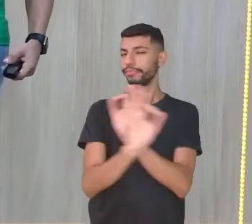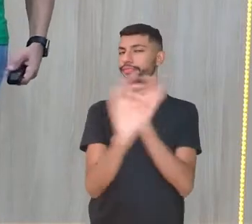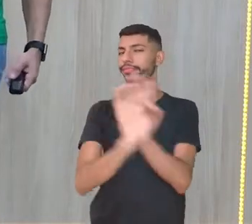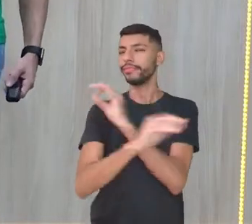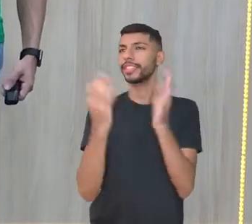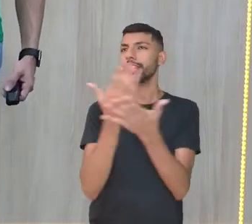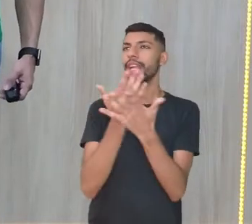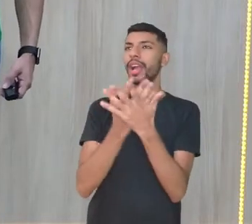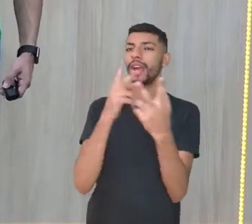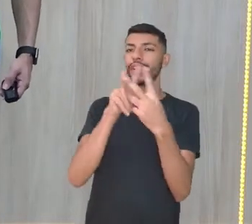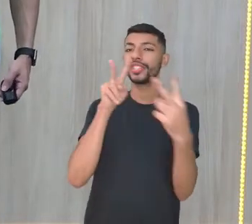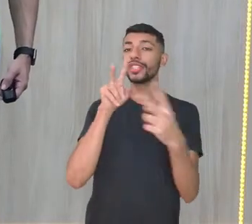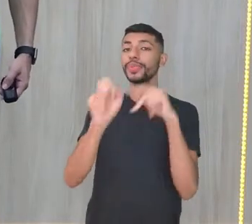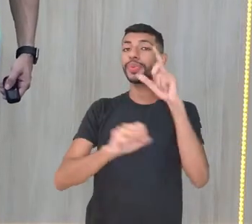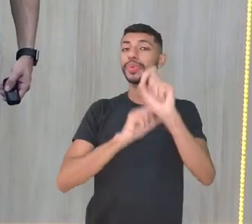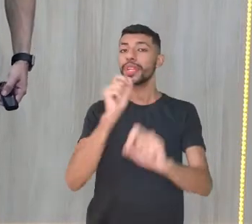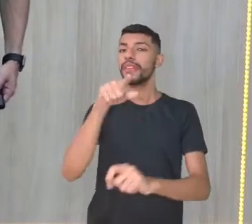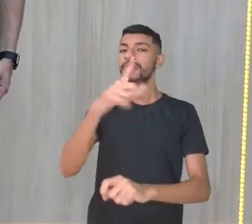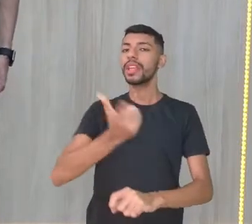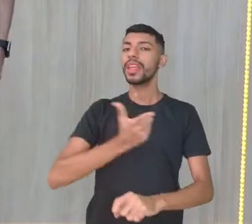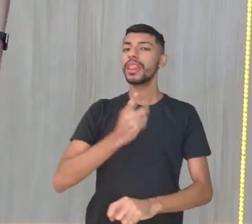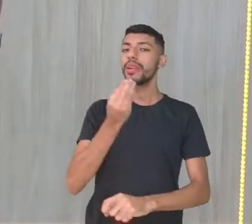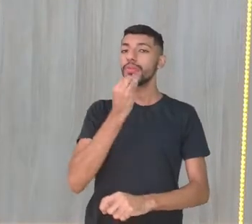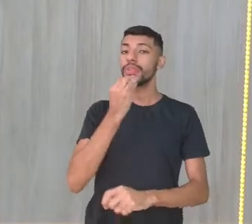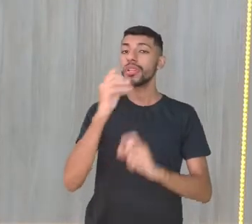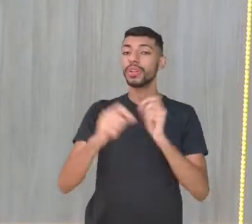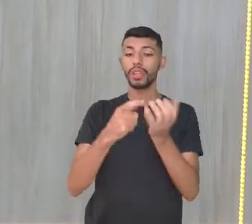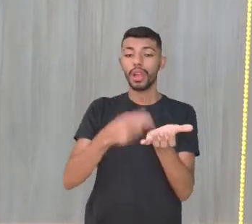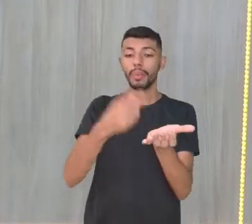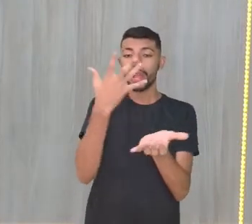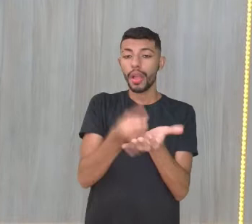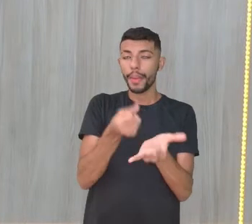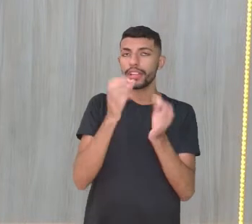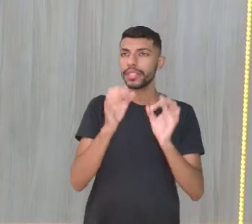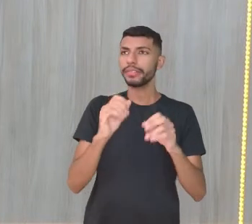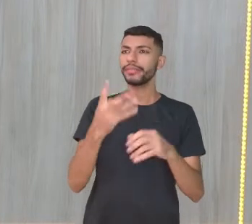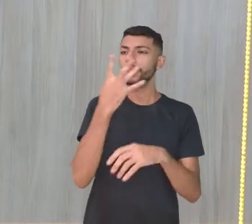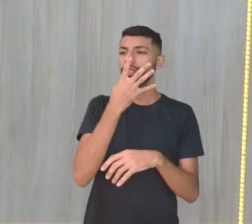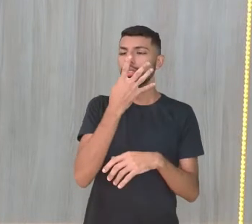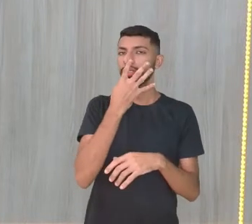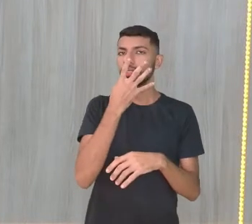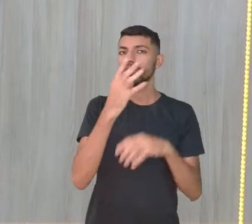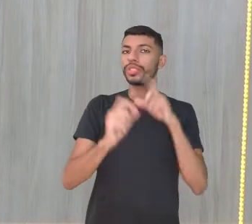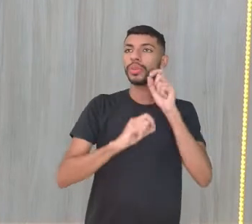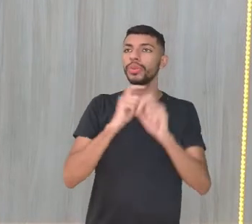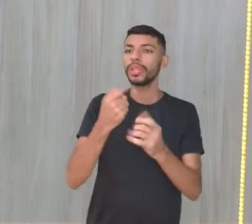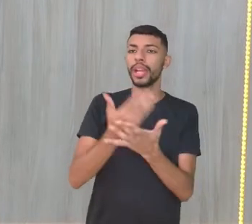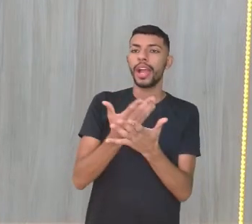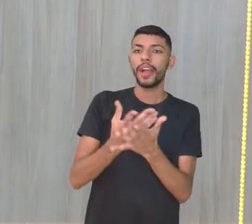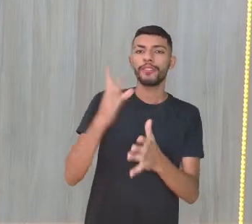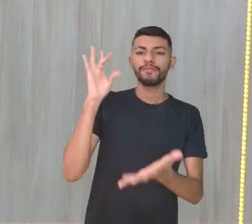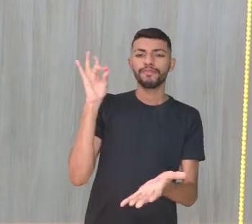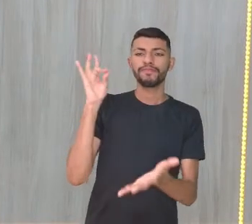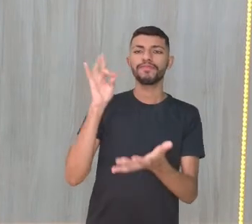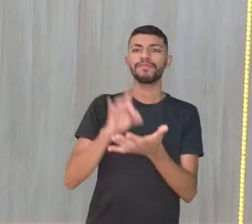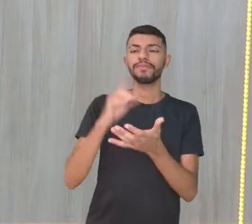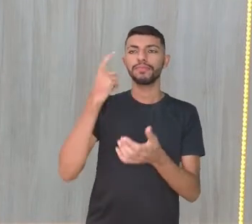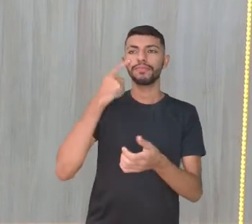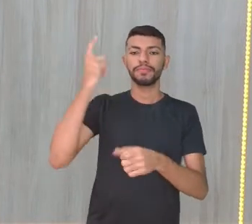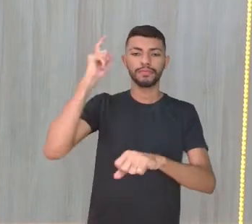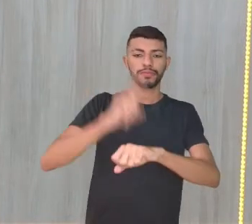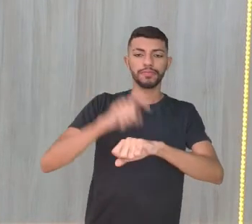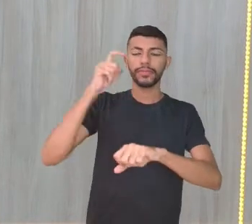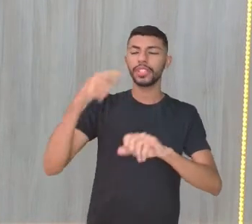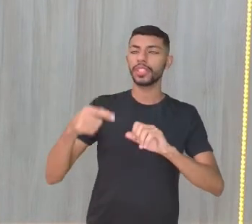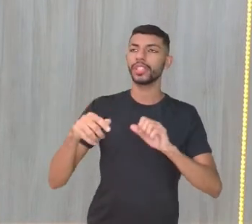digital, você tem essa oportunidade de baixar o aplicativo e assistir essa aula aqui ao vivo com a gente, mandando